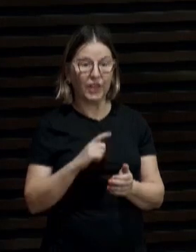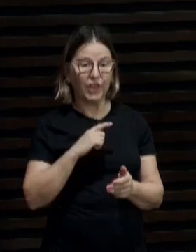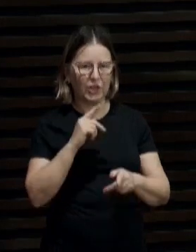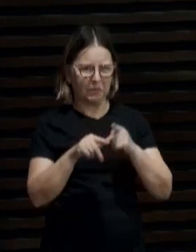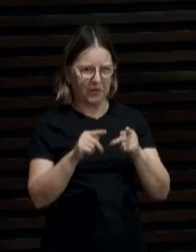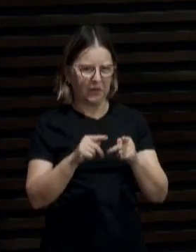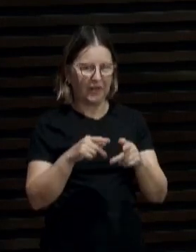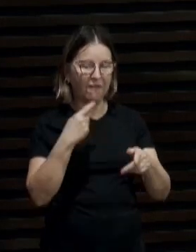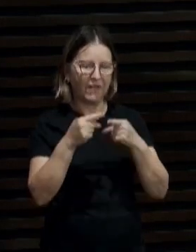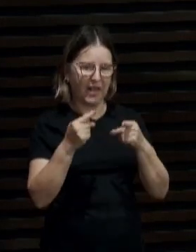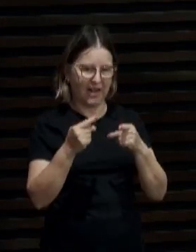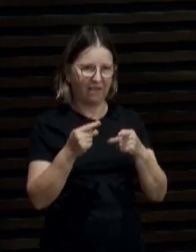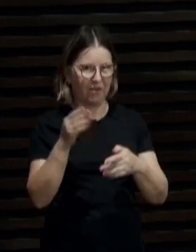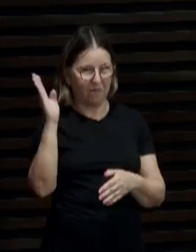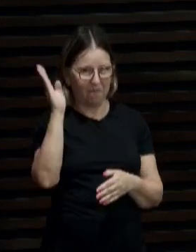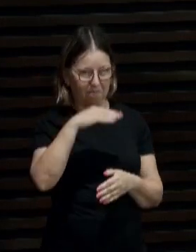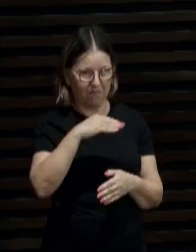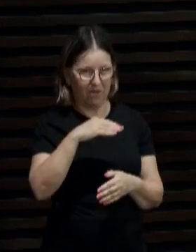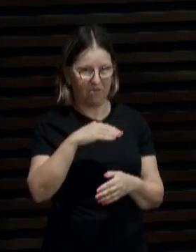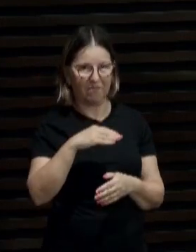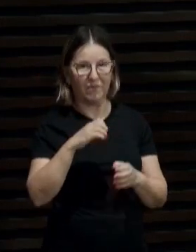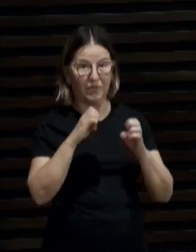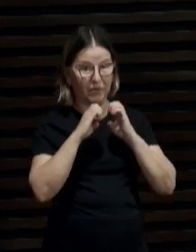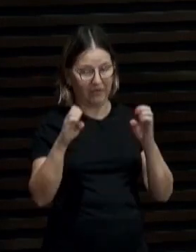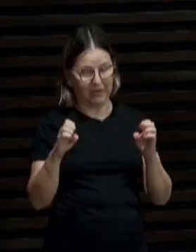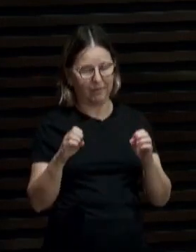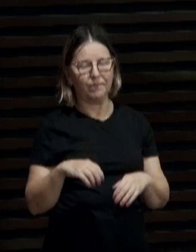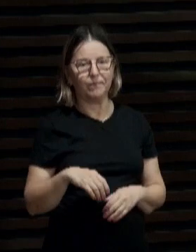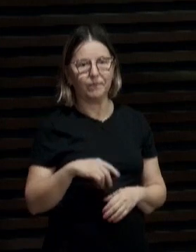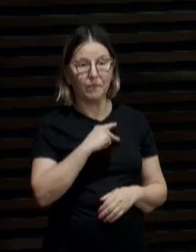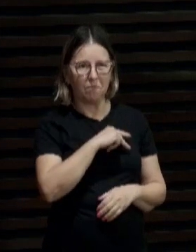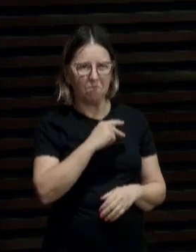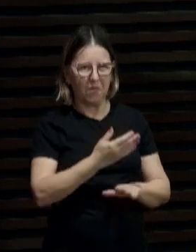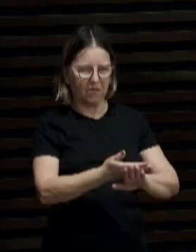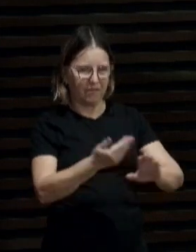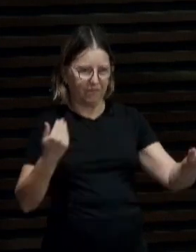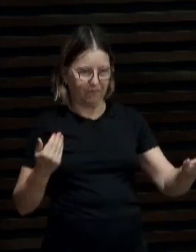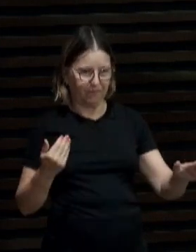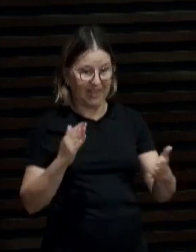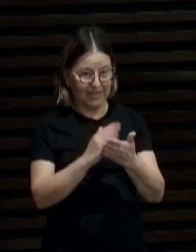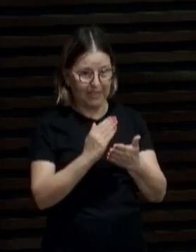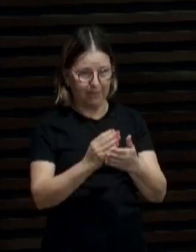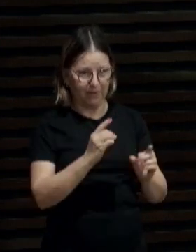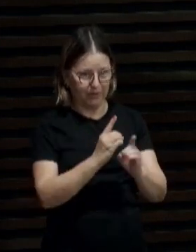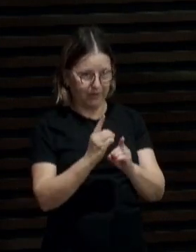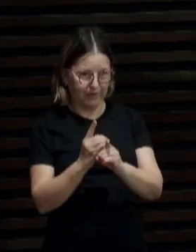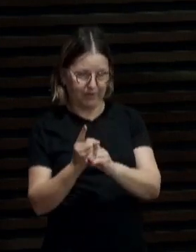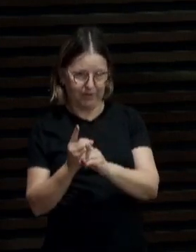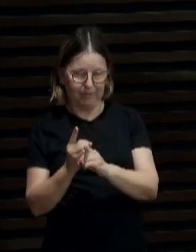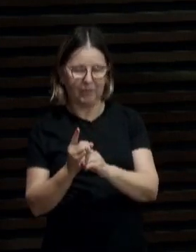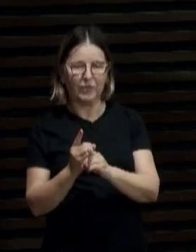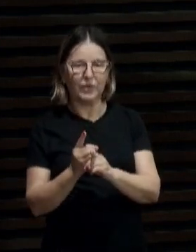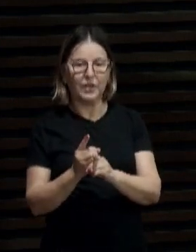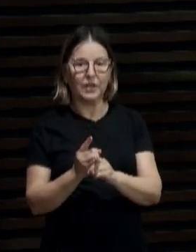da multidão, Paulo, apartando-se deles, separou os discípulos, passando a discorrer